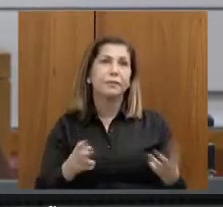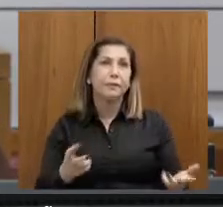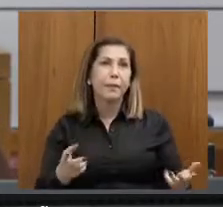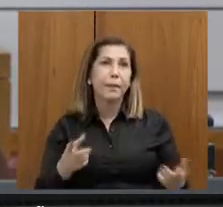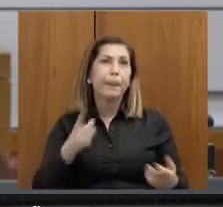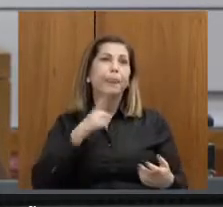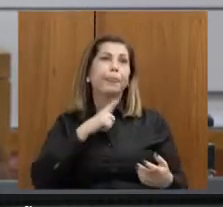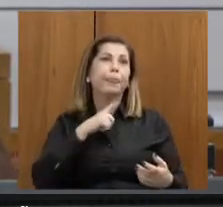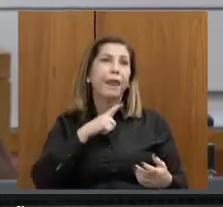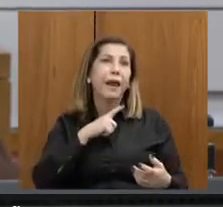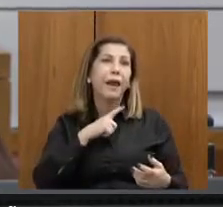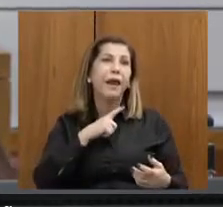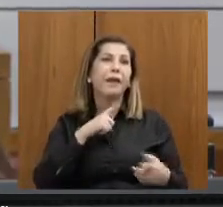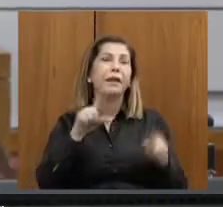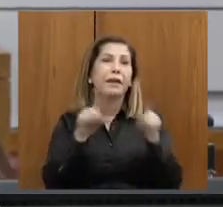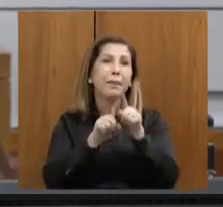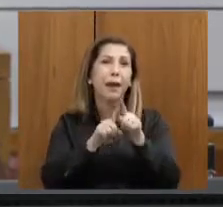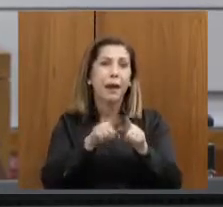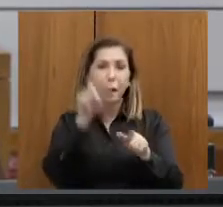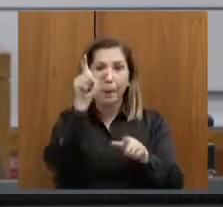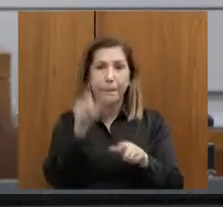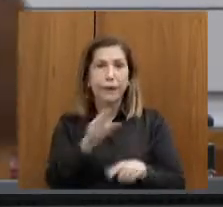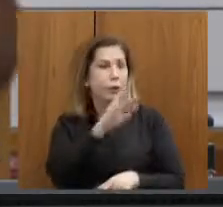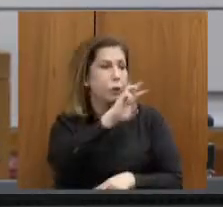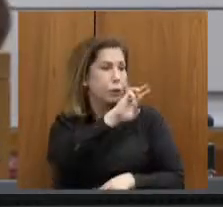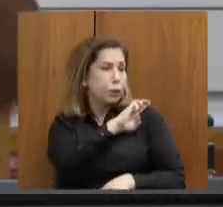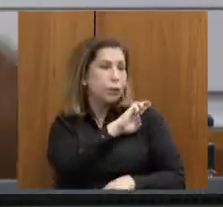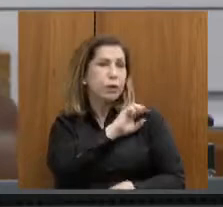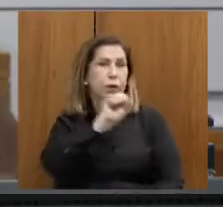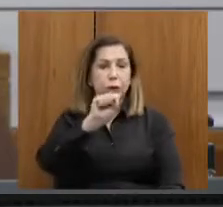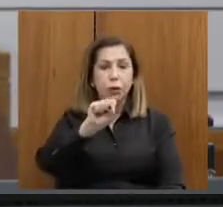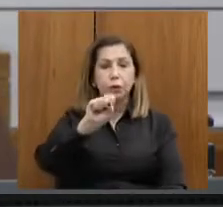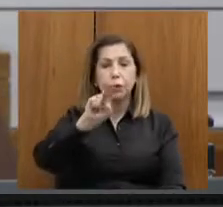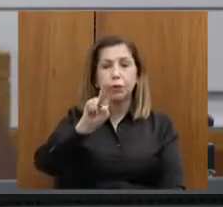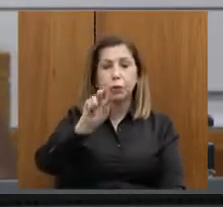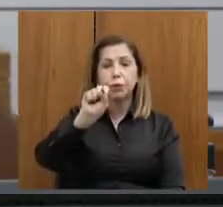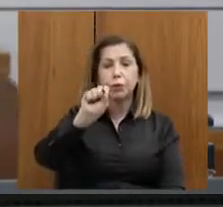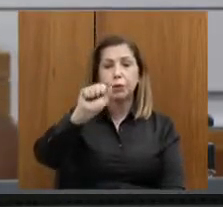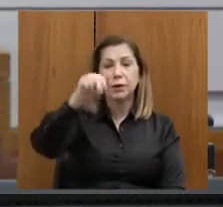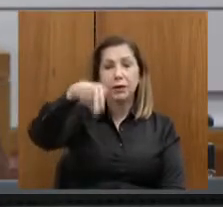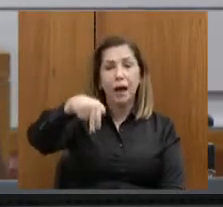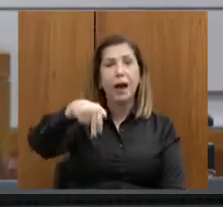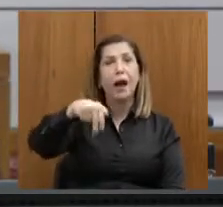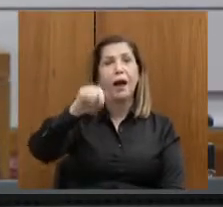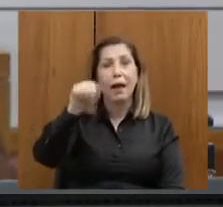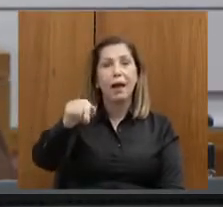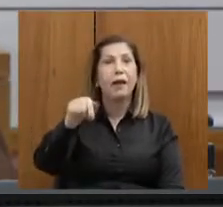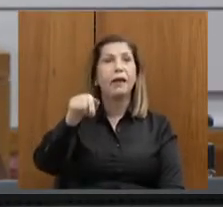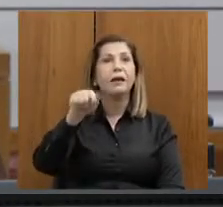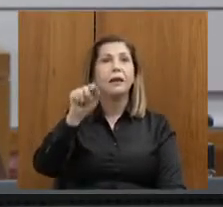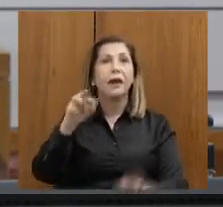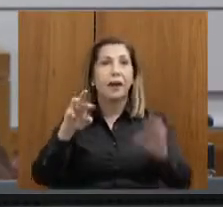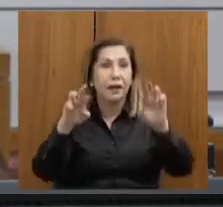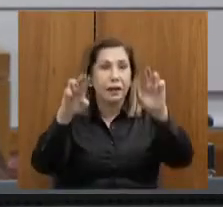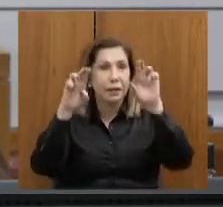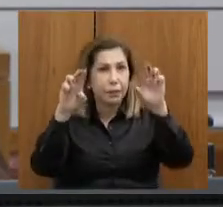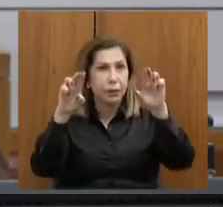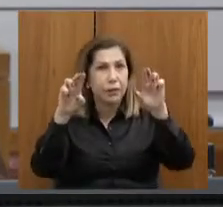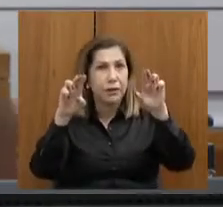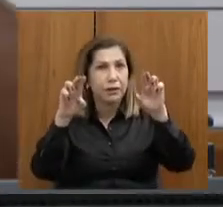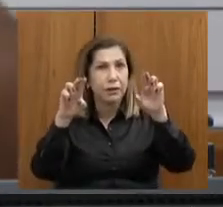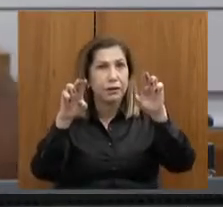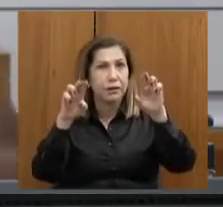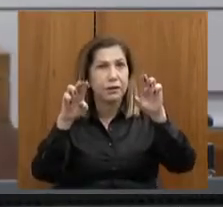Muzenza a capitã a puré projeto é responsabilidade dela queríamos vendas a